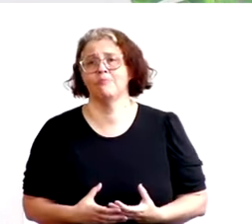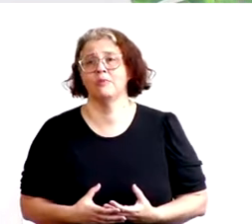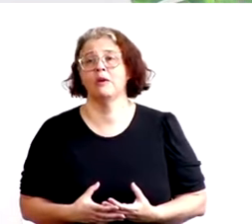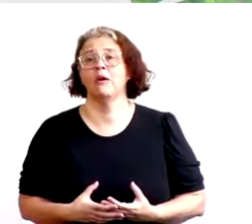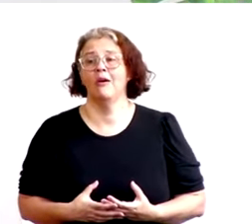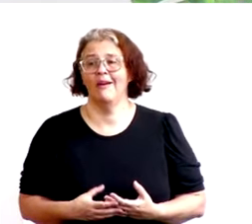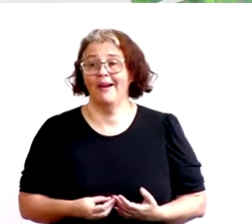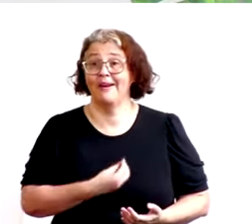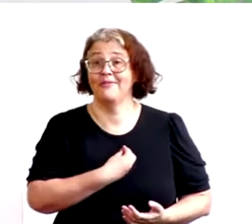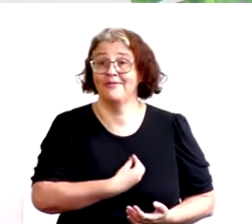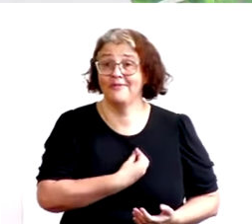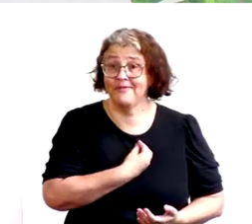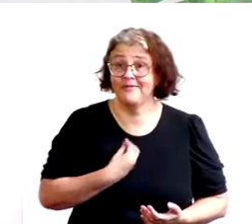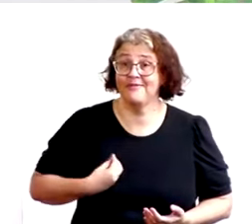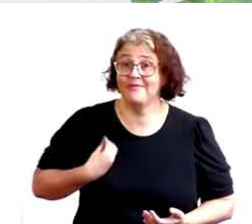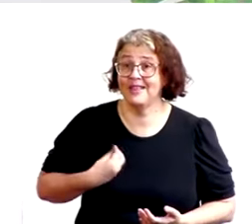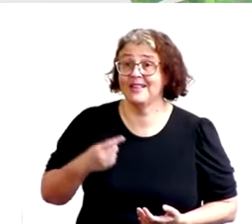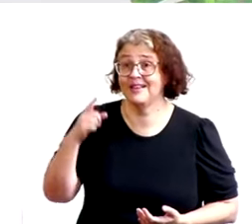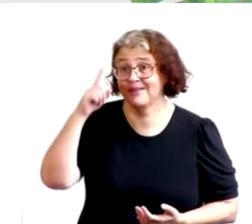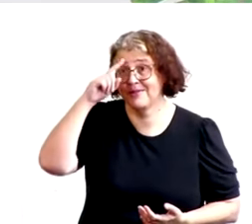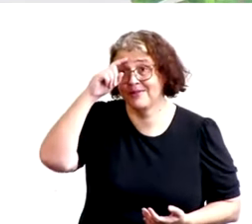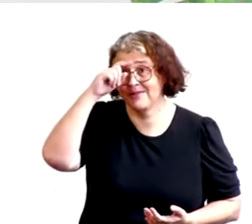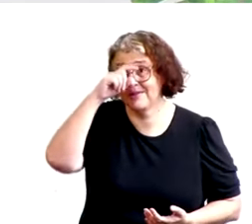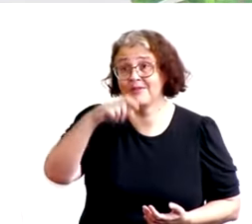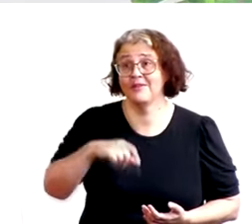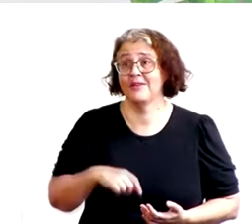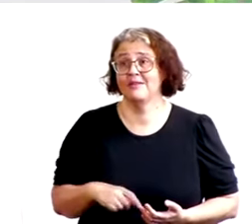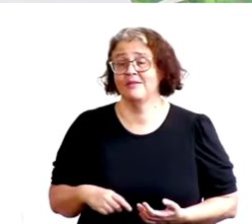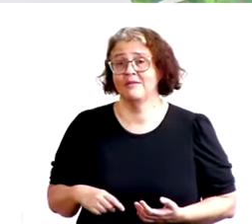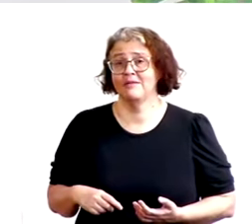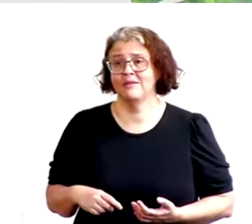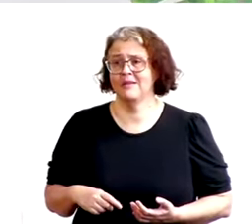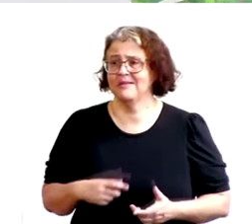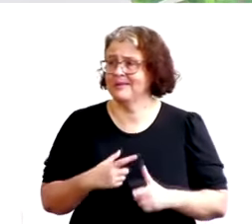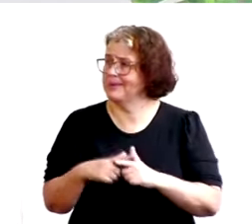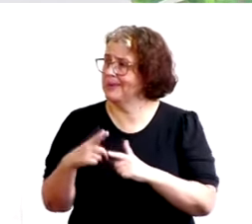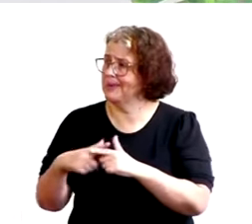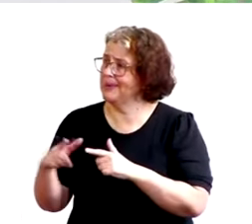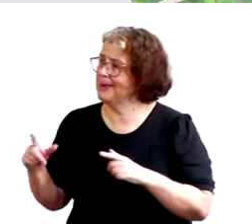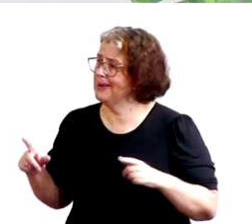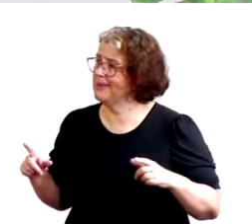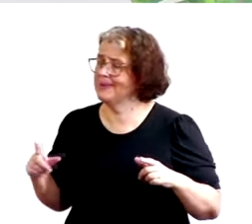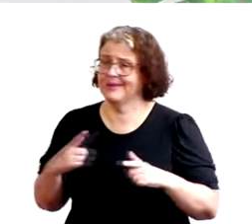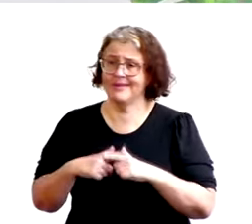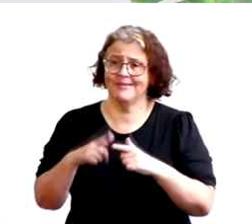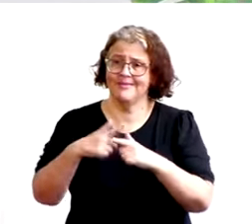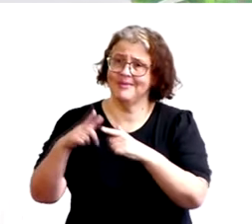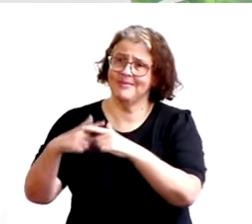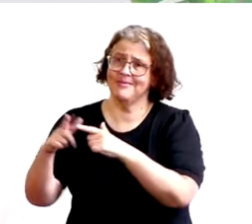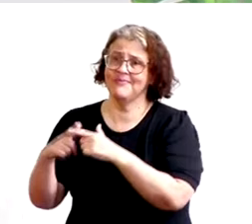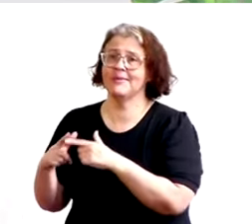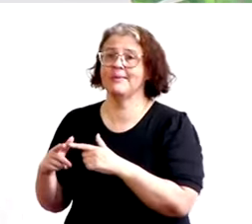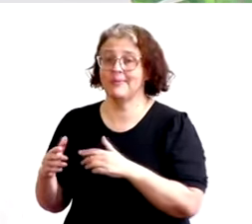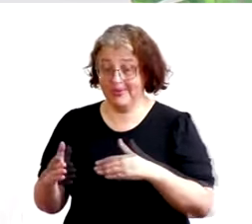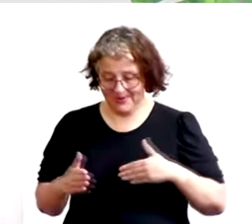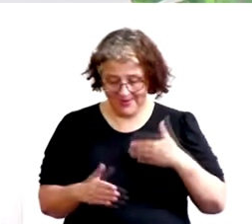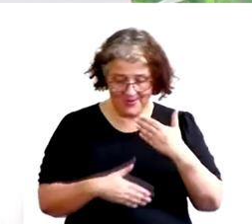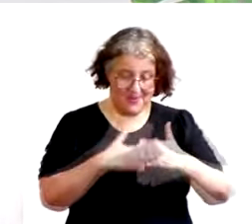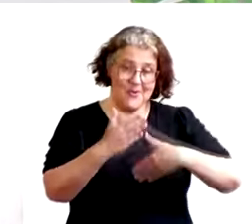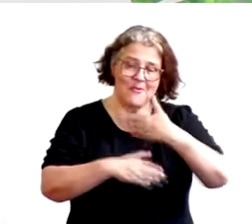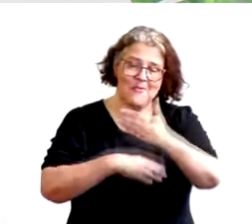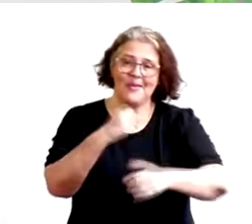os desafios que se acampam ao nosso redor e sempre o início de cada ano